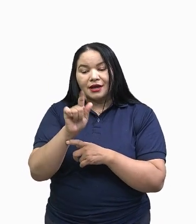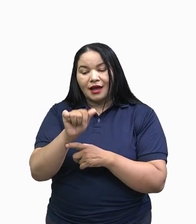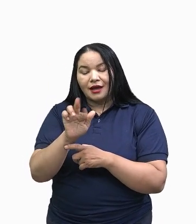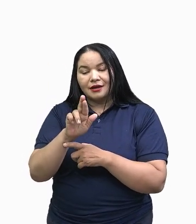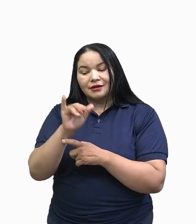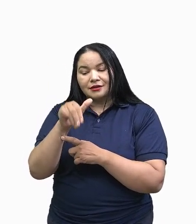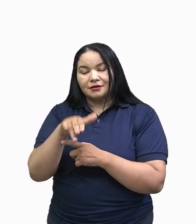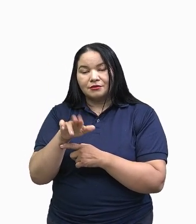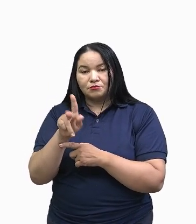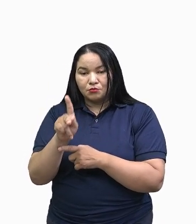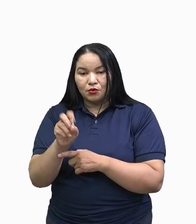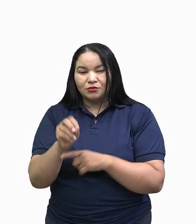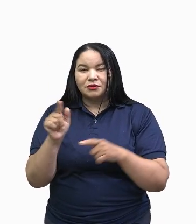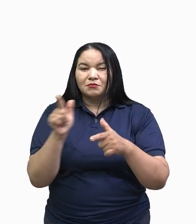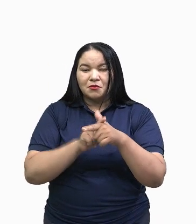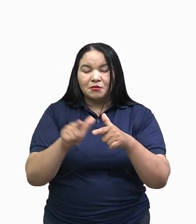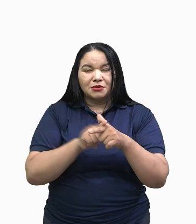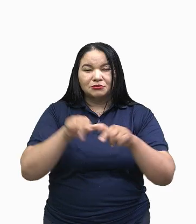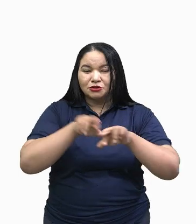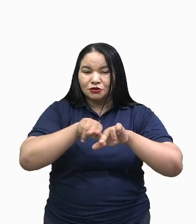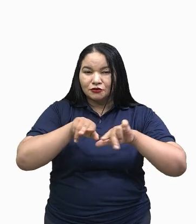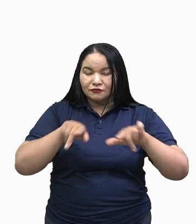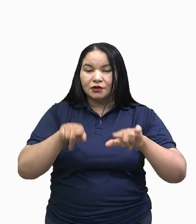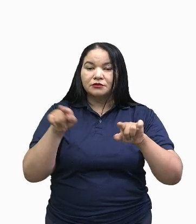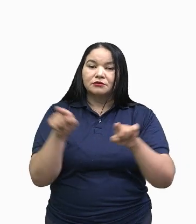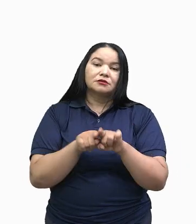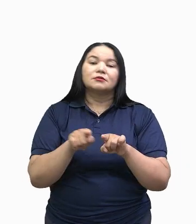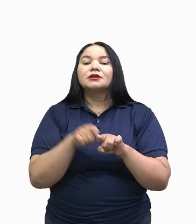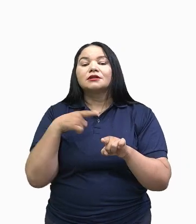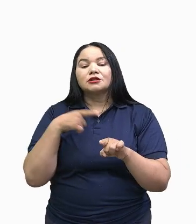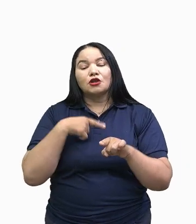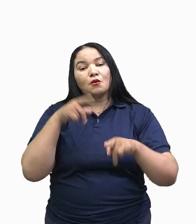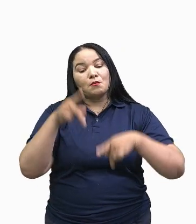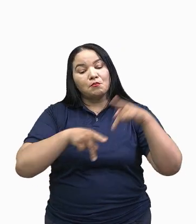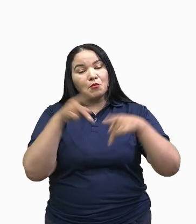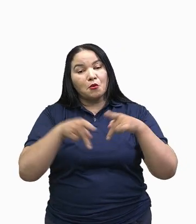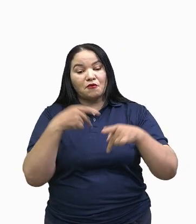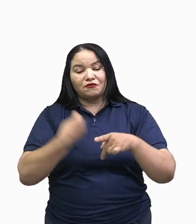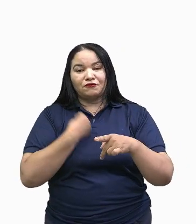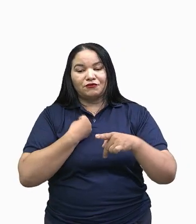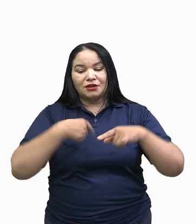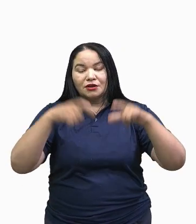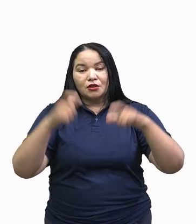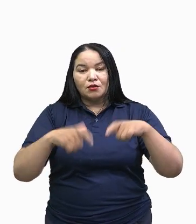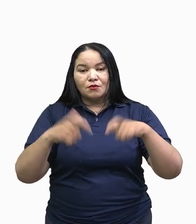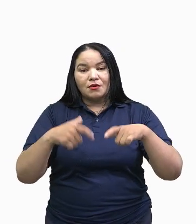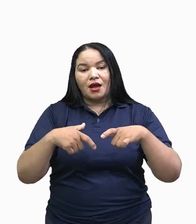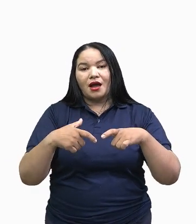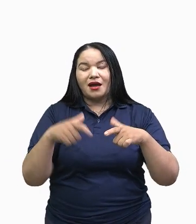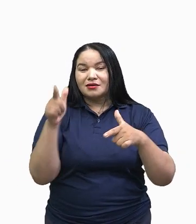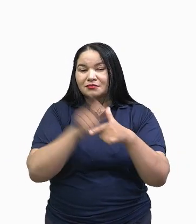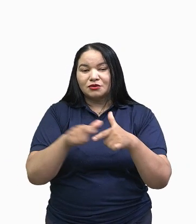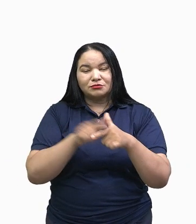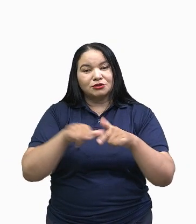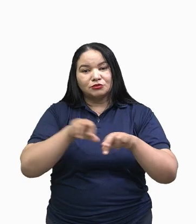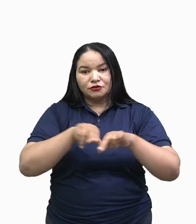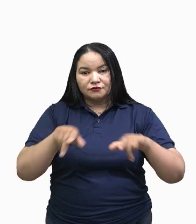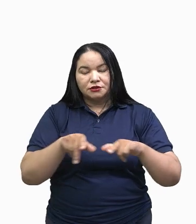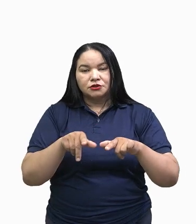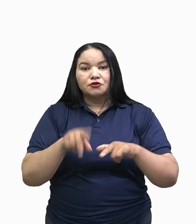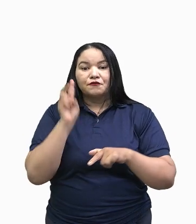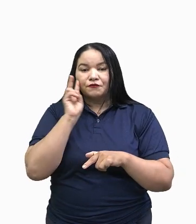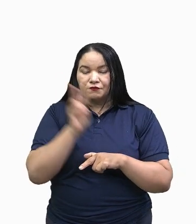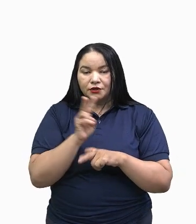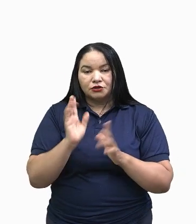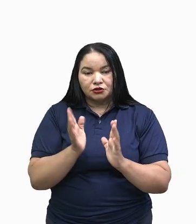que aconteceu com relação àquele povo, né, que vivia naquela região. A gente vem